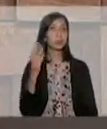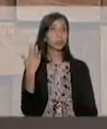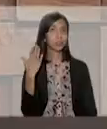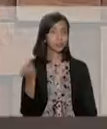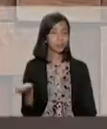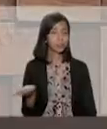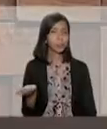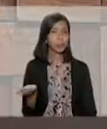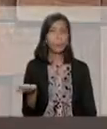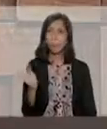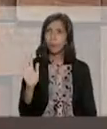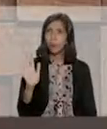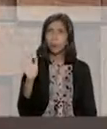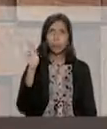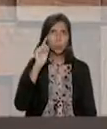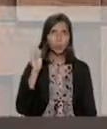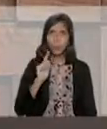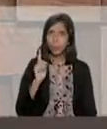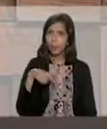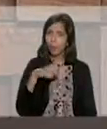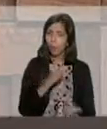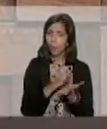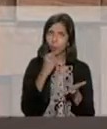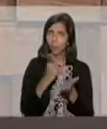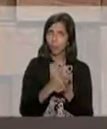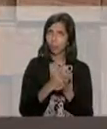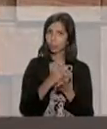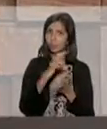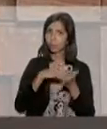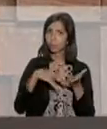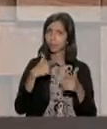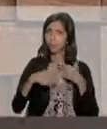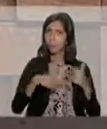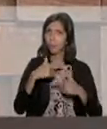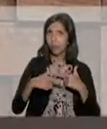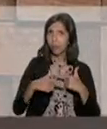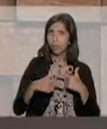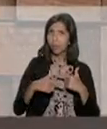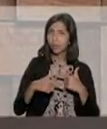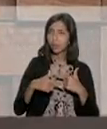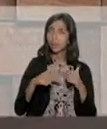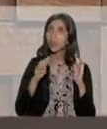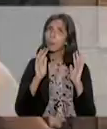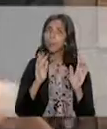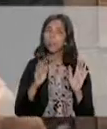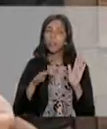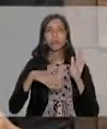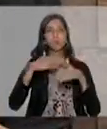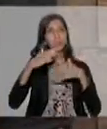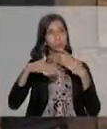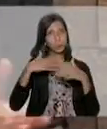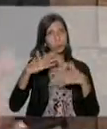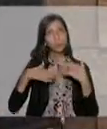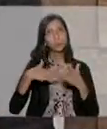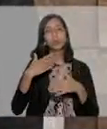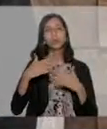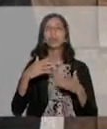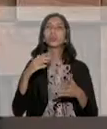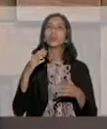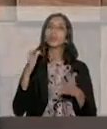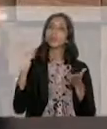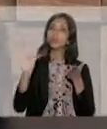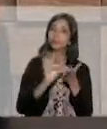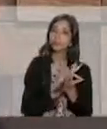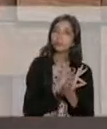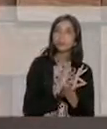na minha vida. E eu nem sabia que era para contratar. Depois eu fui ver que era, né? Mas você já descobriu no processo? Assim, né? Porque aí quando